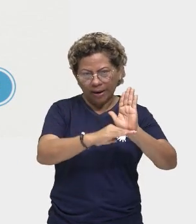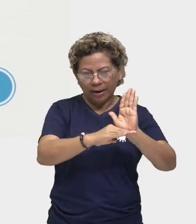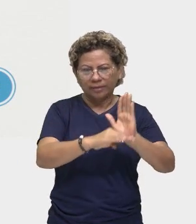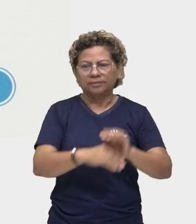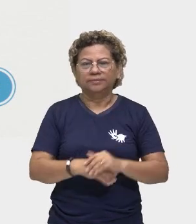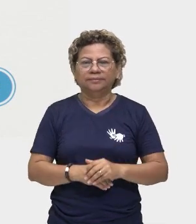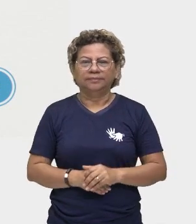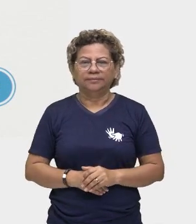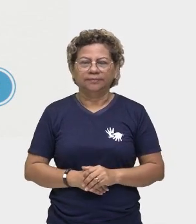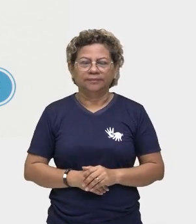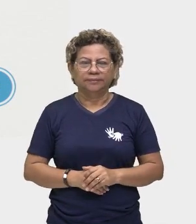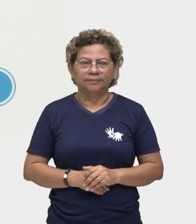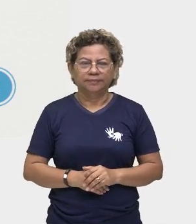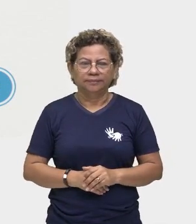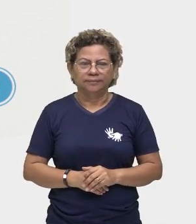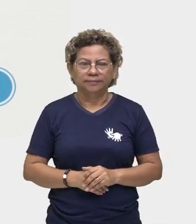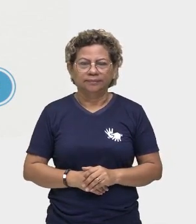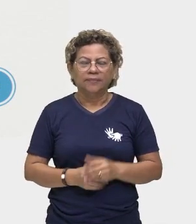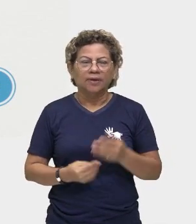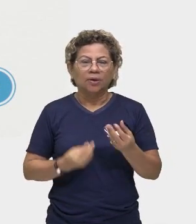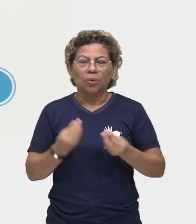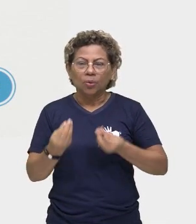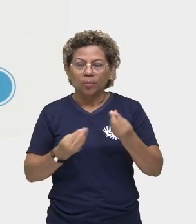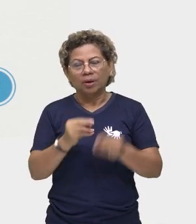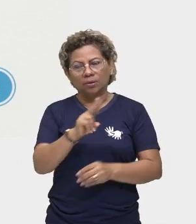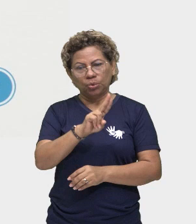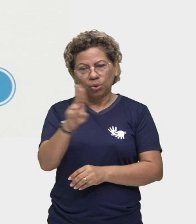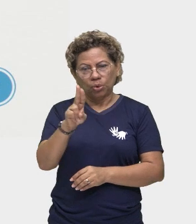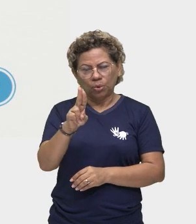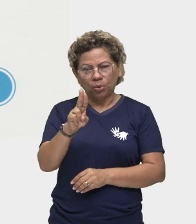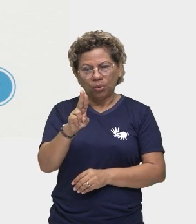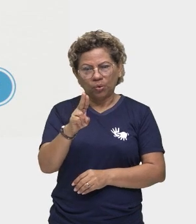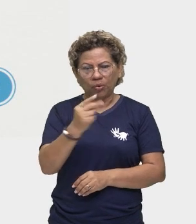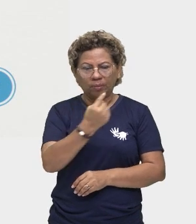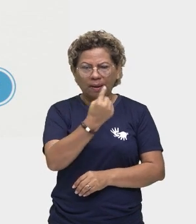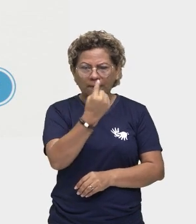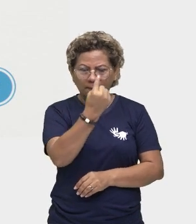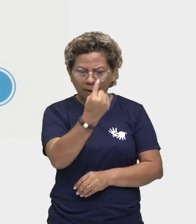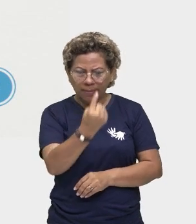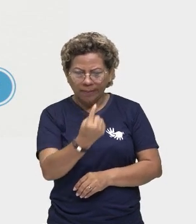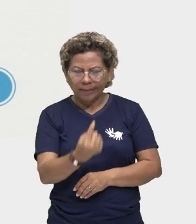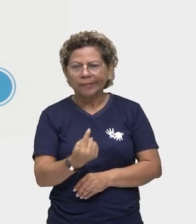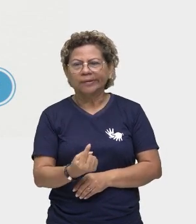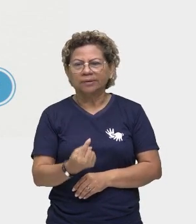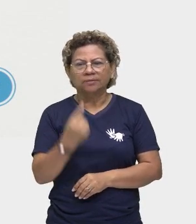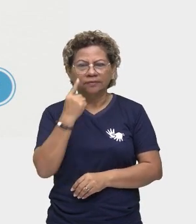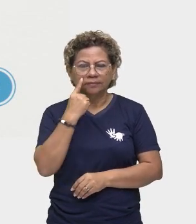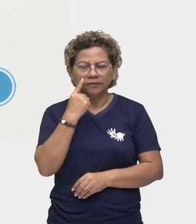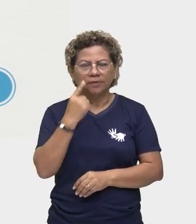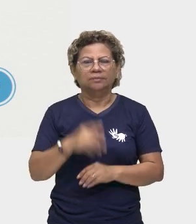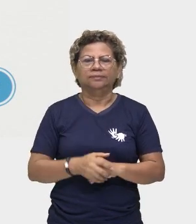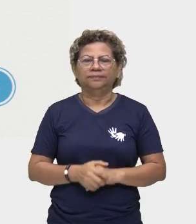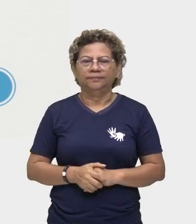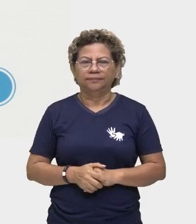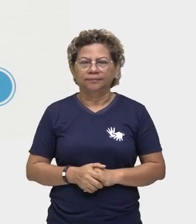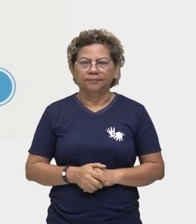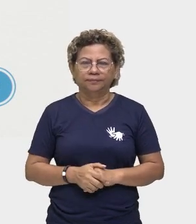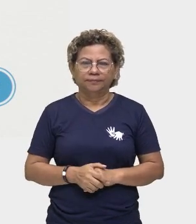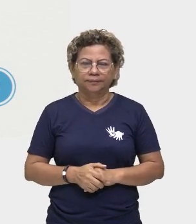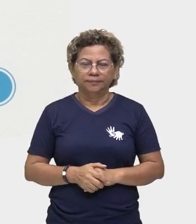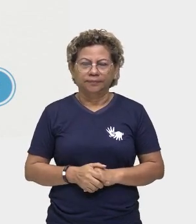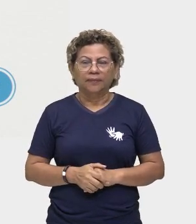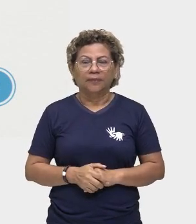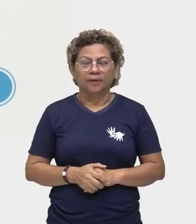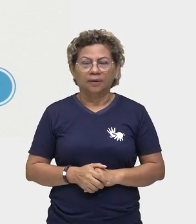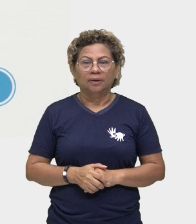assim? Como eles são chamados, né? Então, ó, de acordo com o